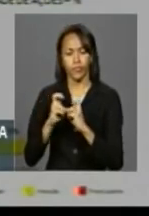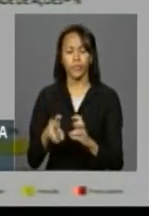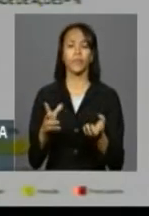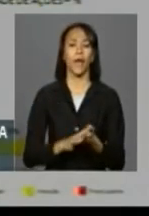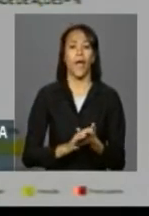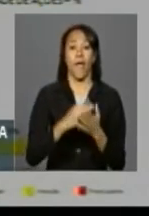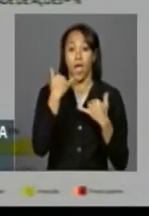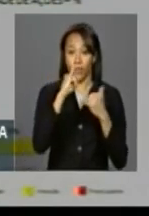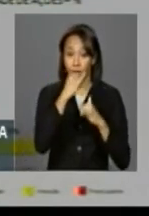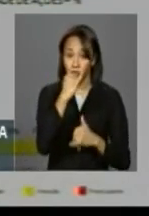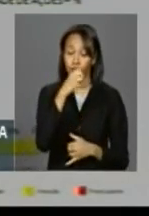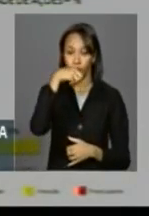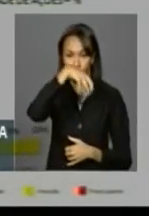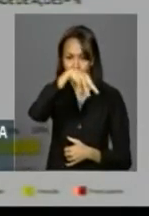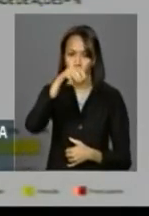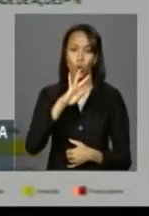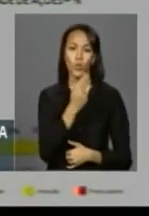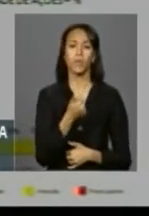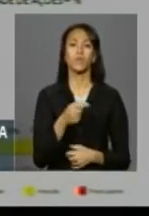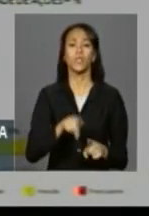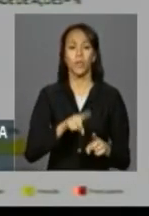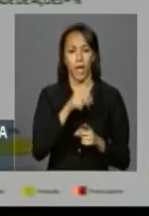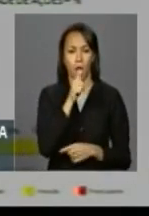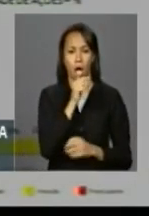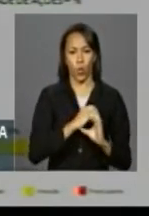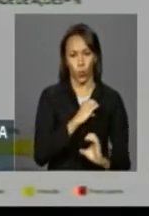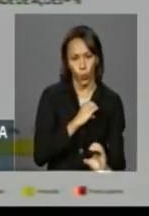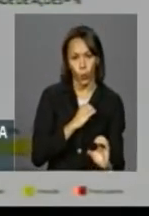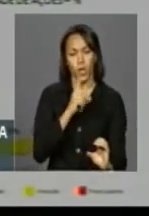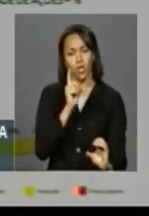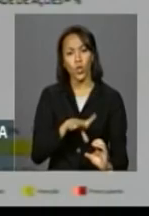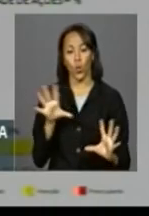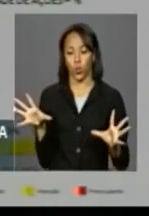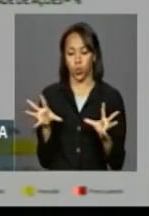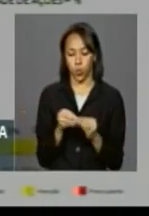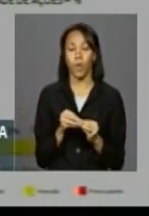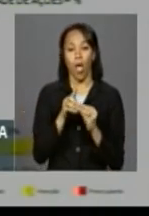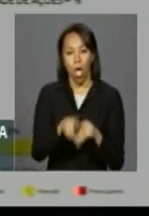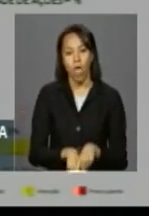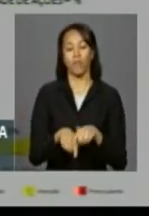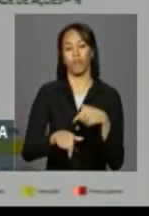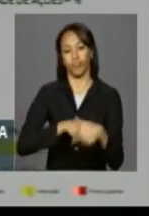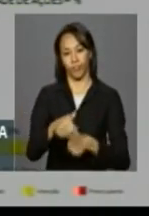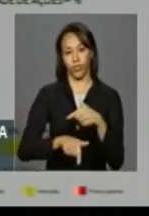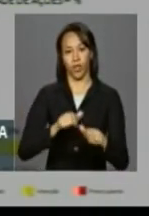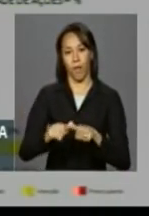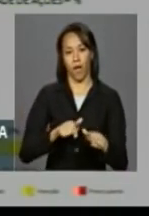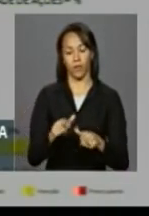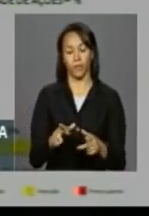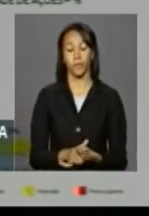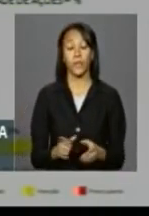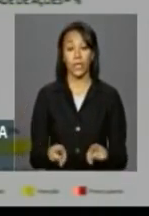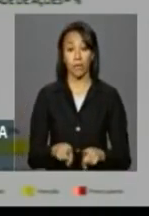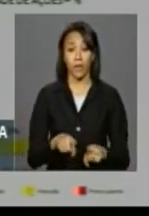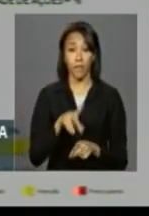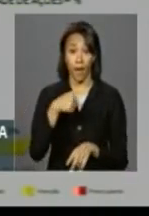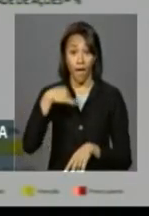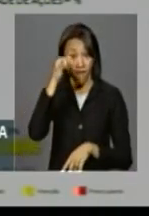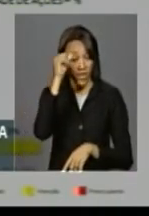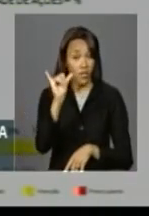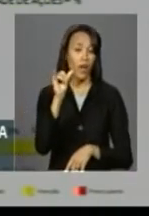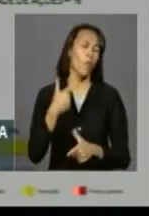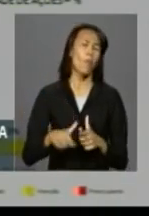mobilidade urbana, luz para todos e recursos hídricos. É só esse subconjunto de ações. Para evitar